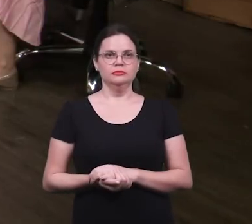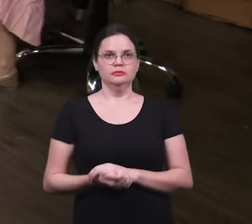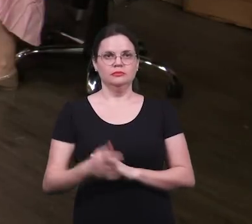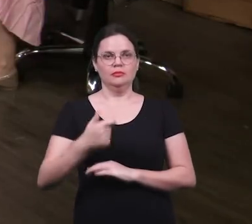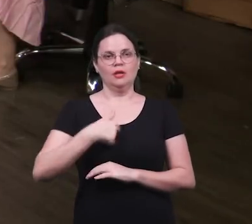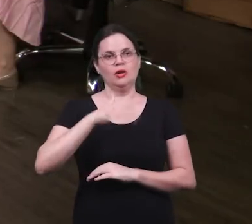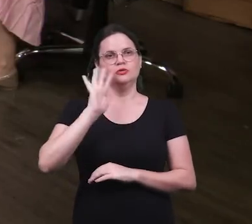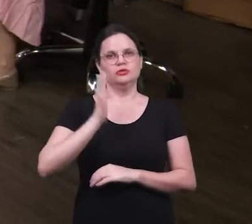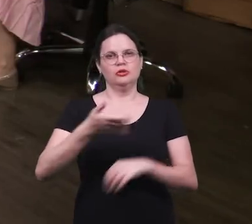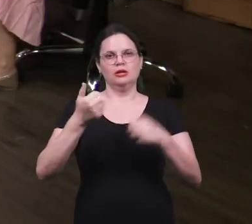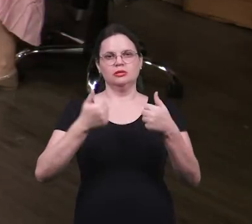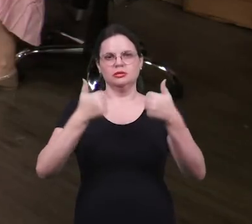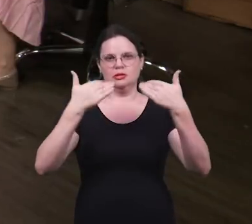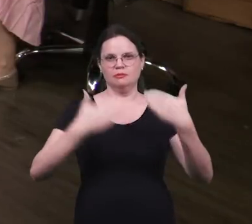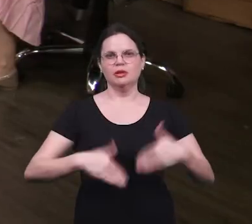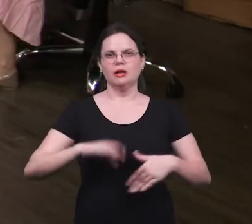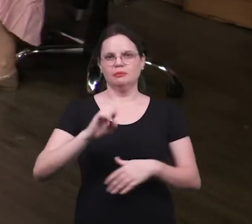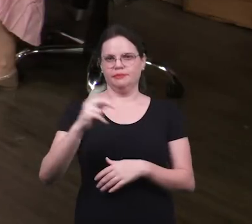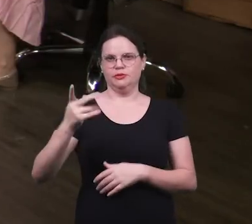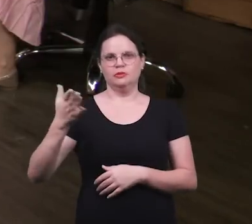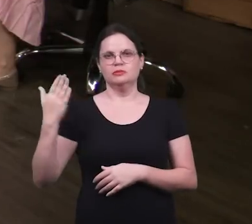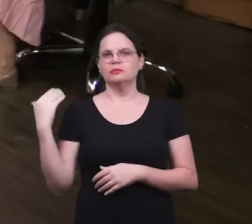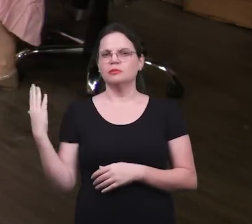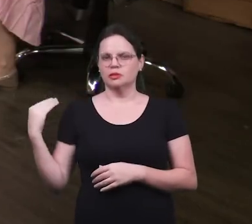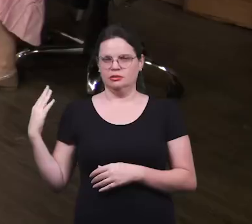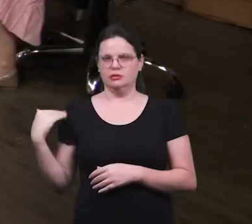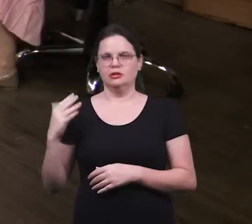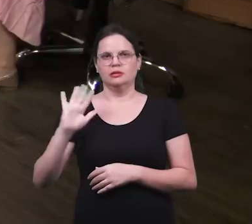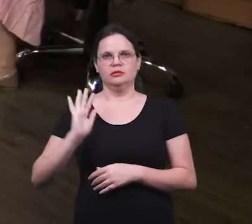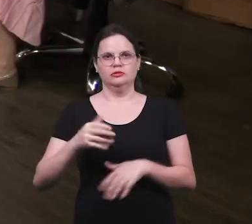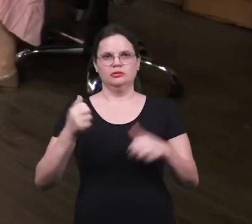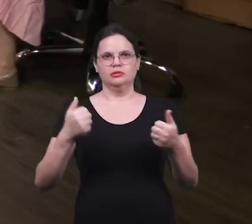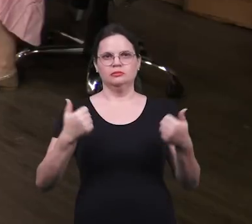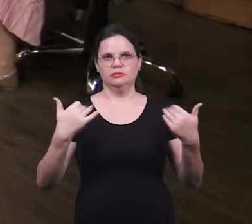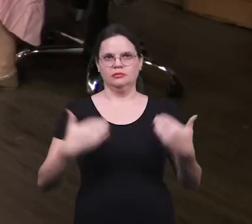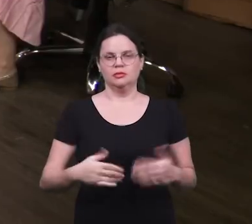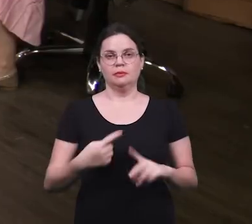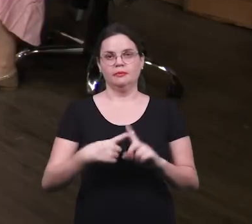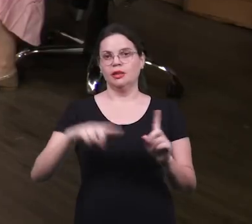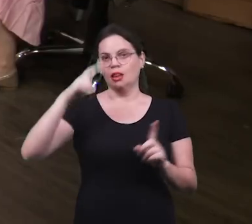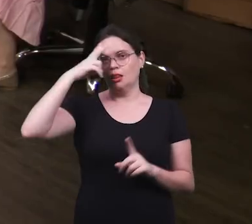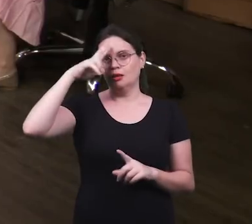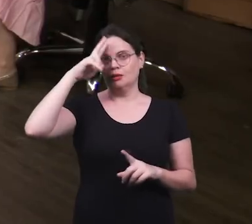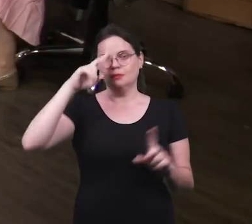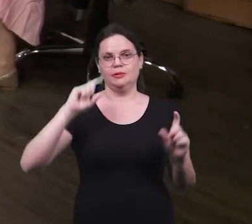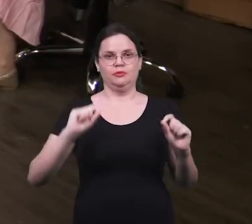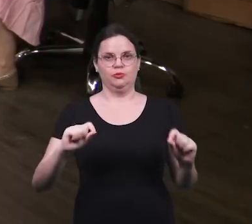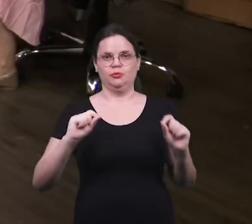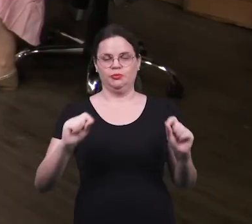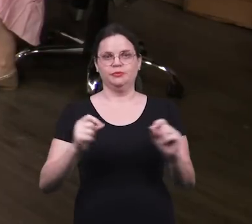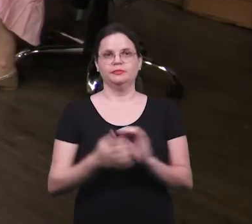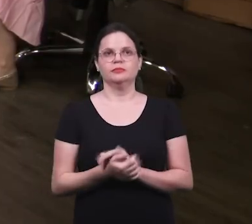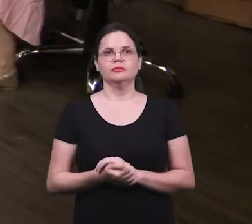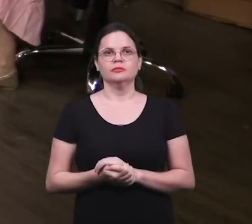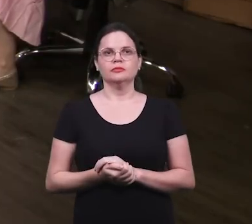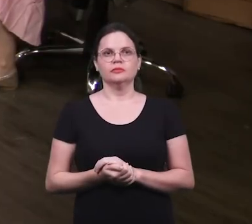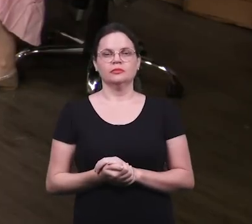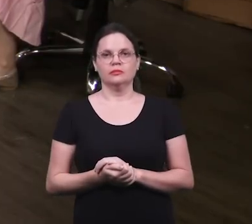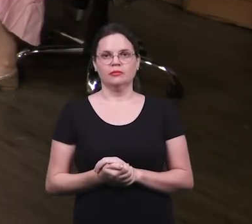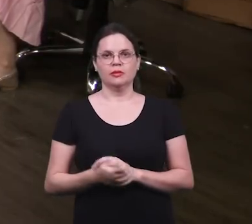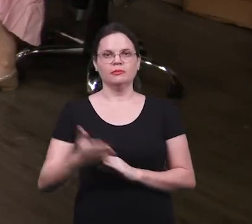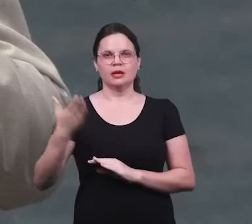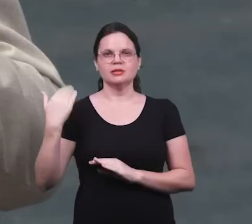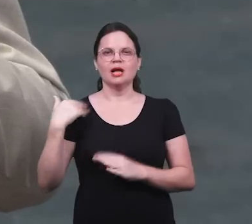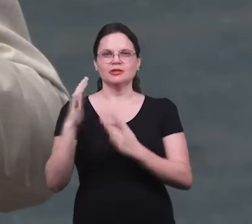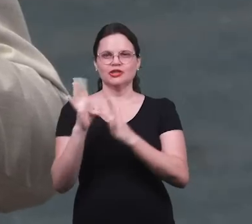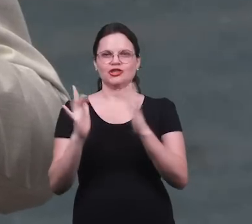eu já disse isso aqui num outro programa, numa outra edição do nosso programa, só lembrando, é que quando Jesus nos